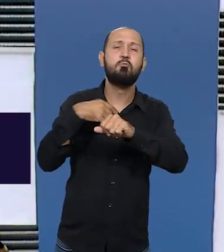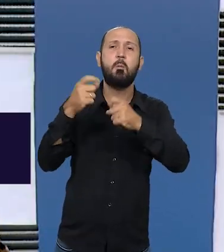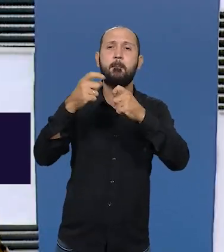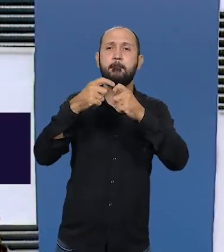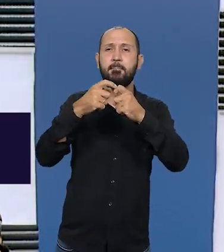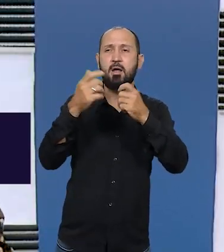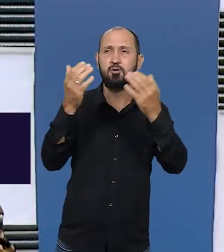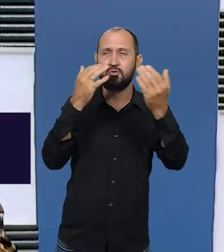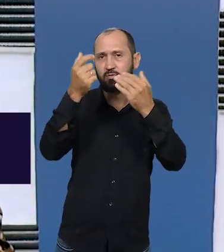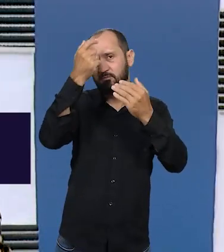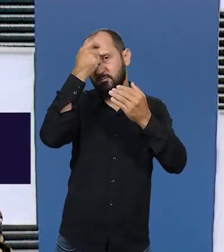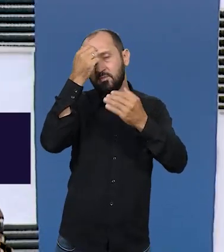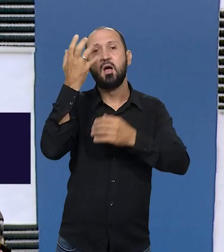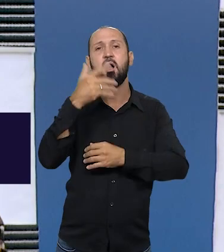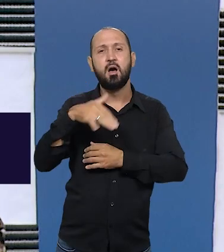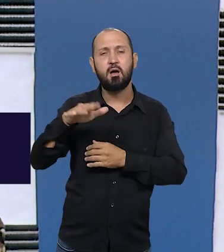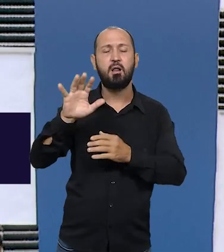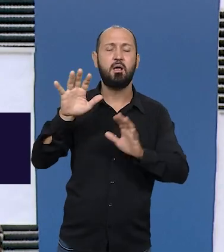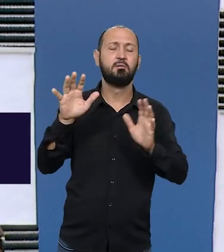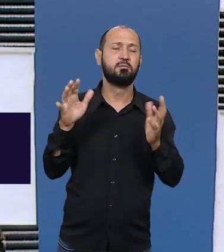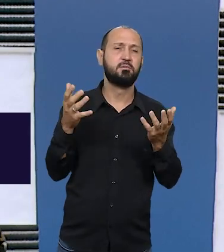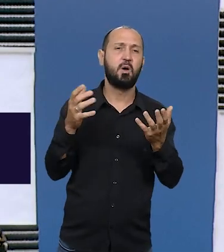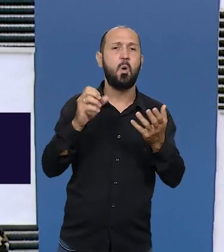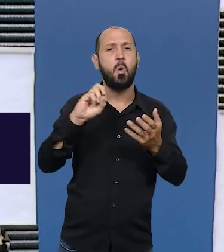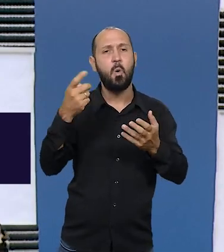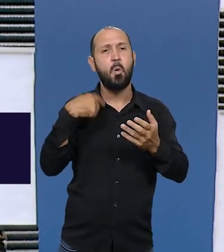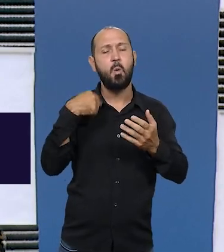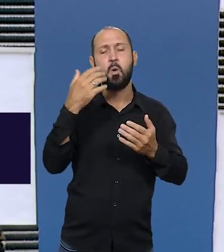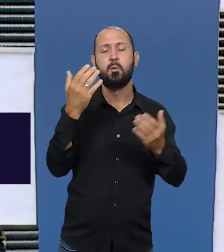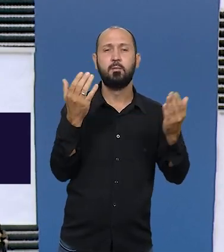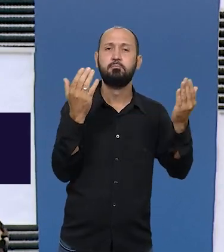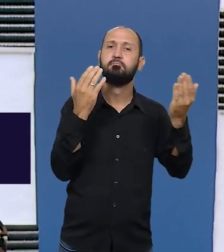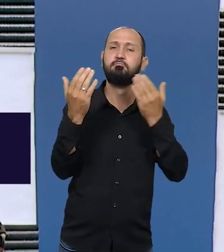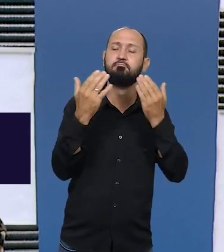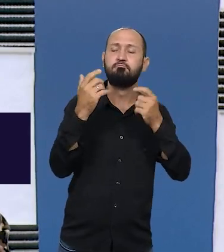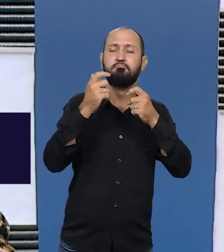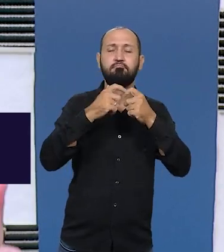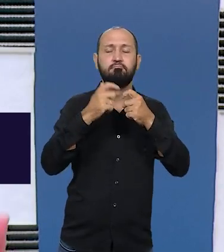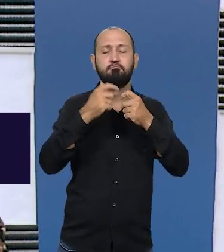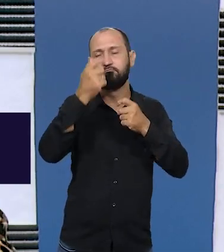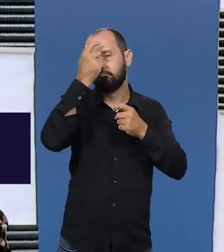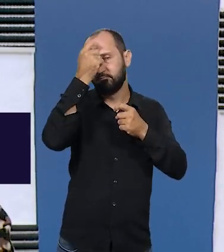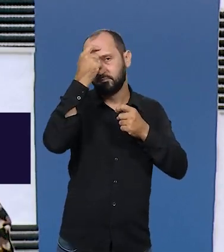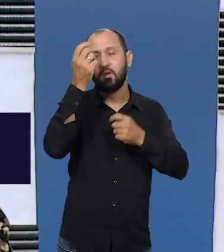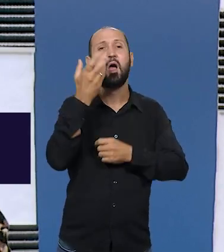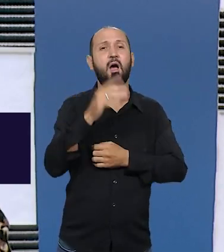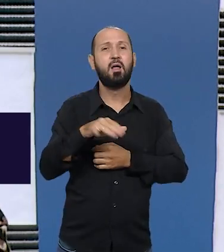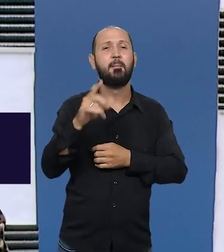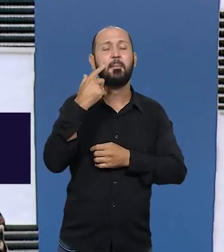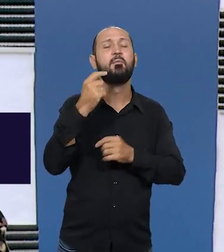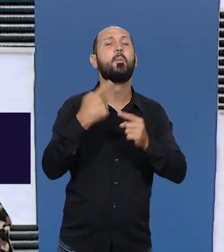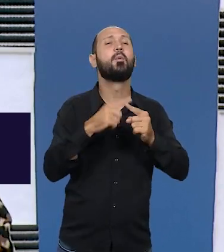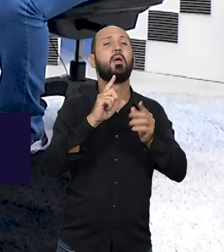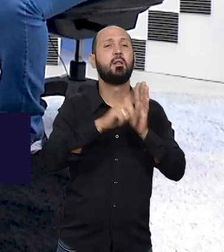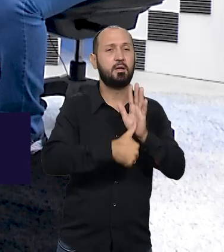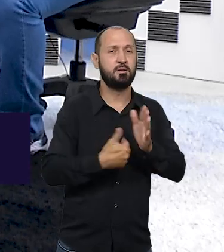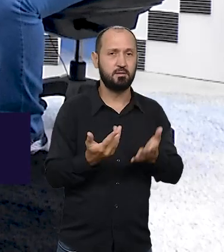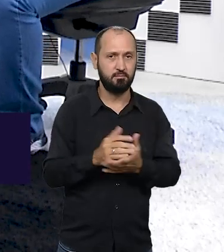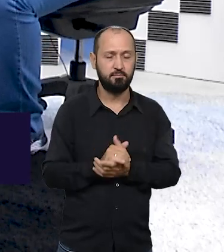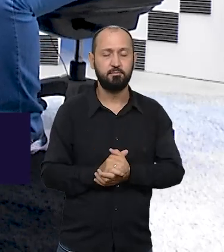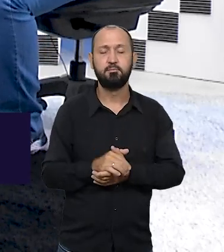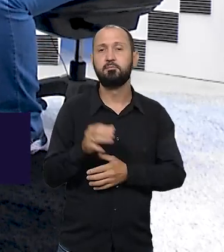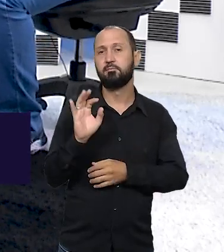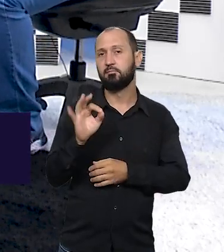um neurologista pediátrico, né, um neuropediatra ou um psiquiatra infantil, justamente para buscar o motivo desses